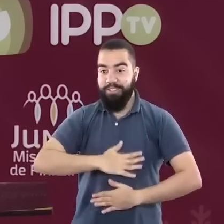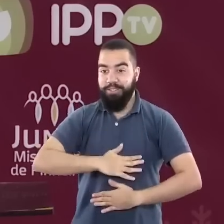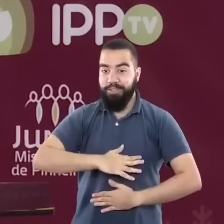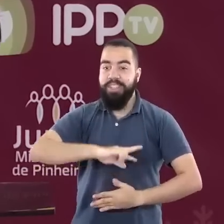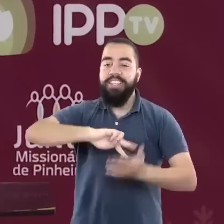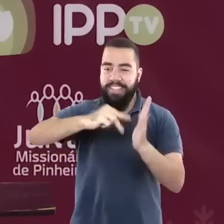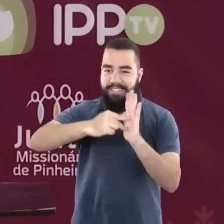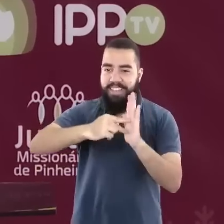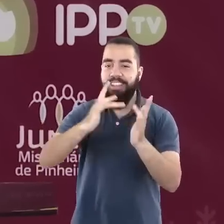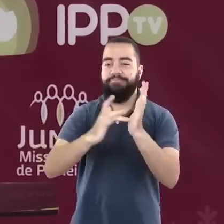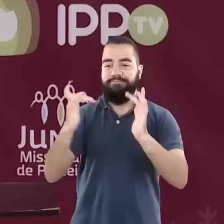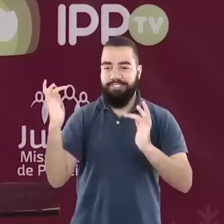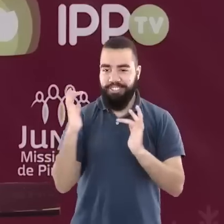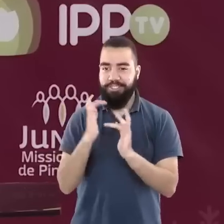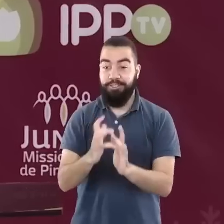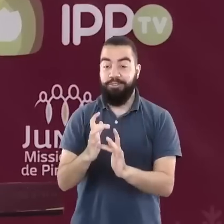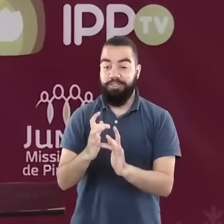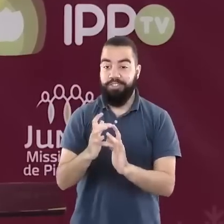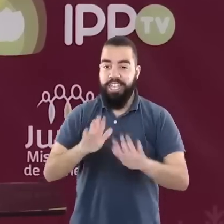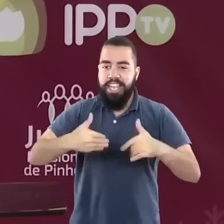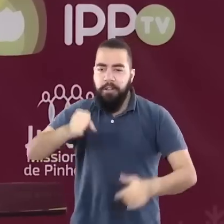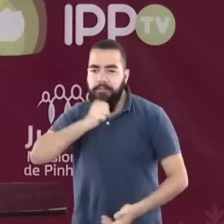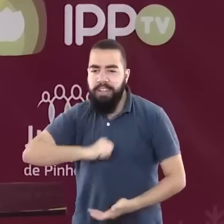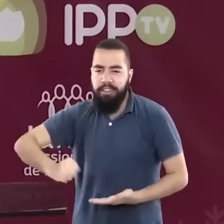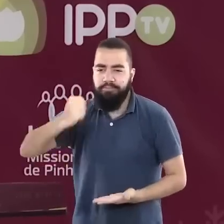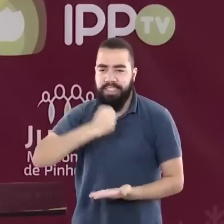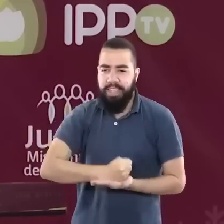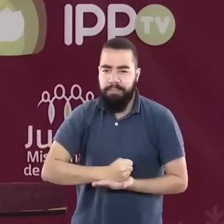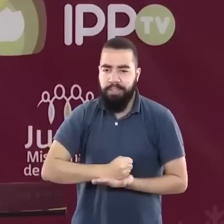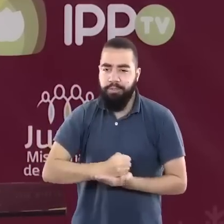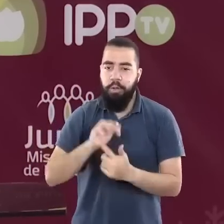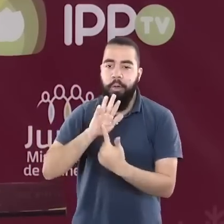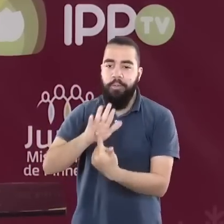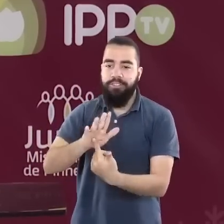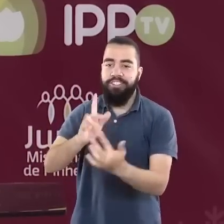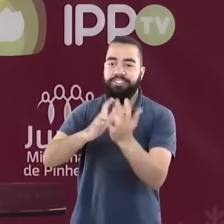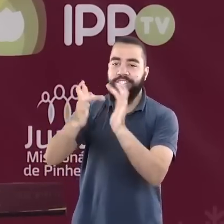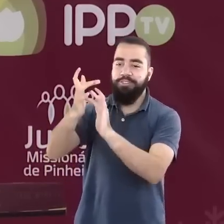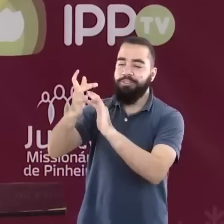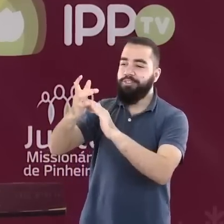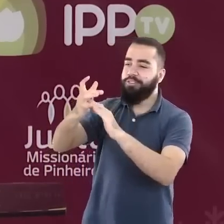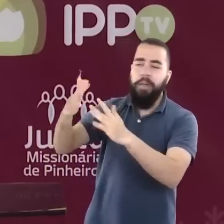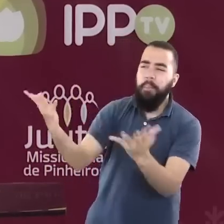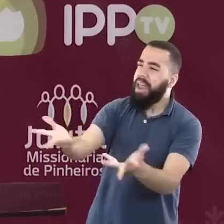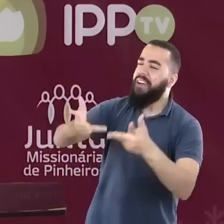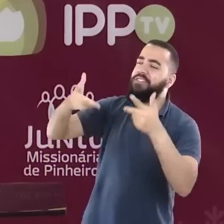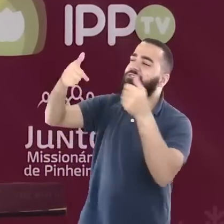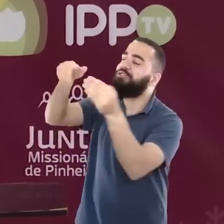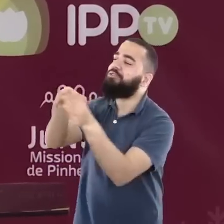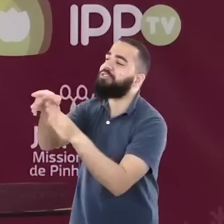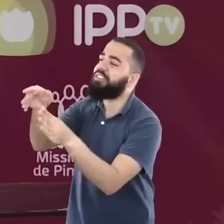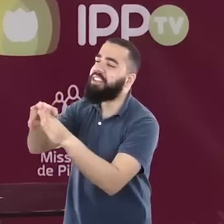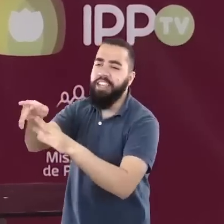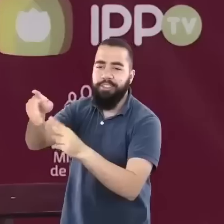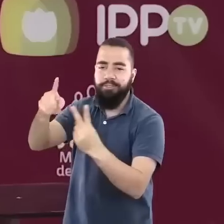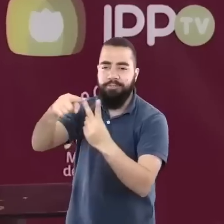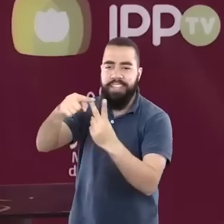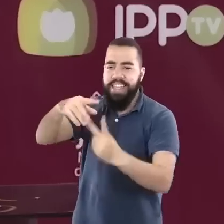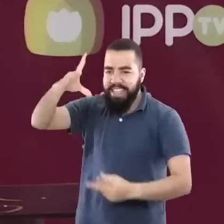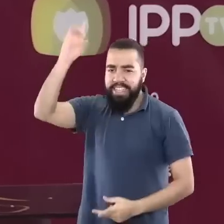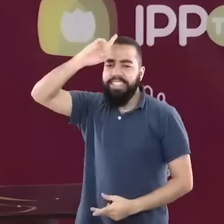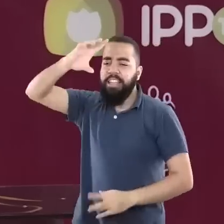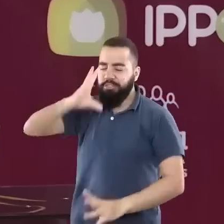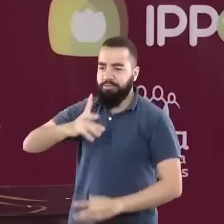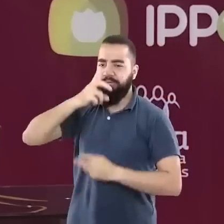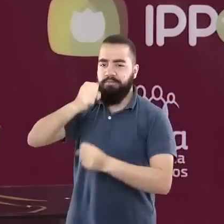Portanto o velho testamento apresenta como maravilhoso conselheiro como Deus forte como pai da eternidade como